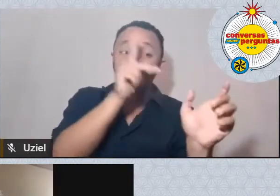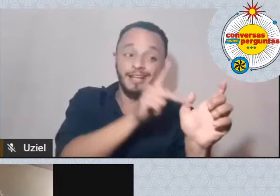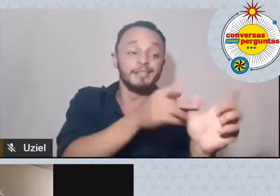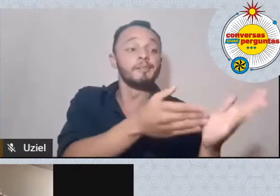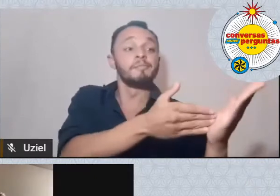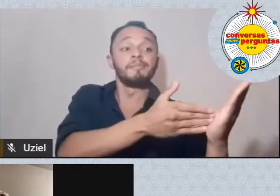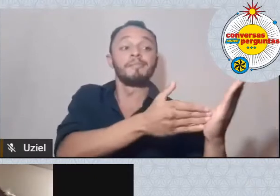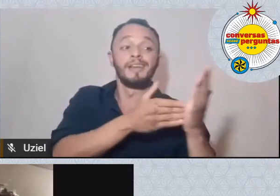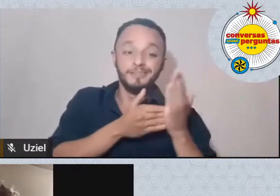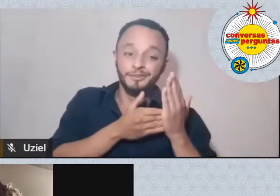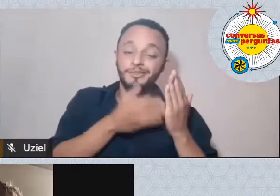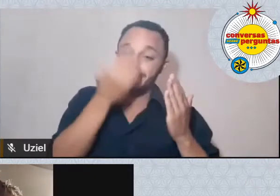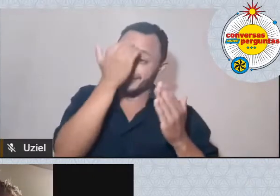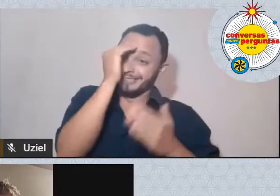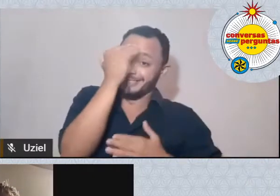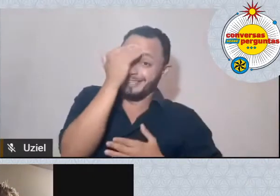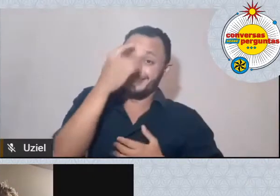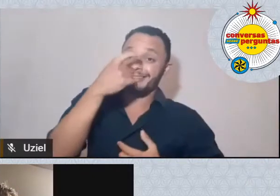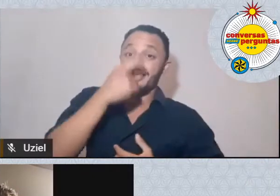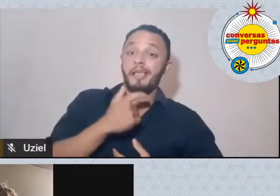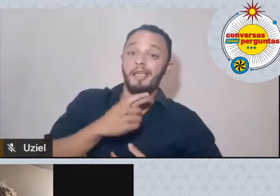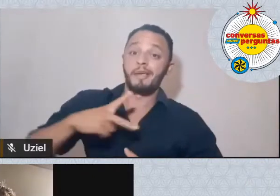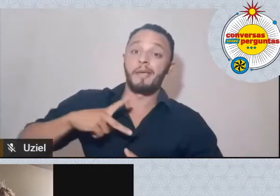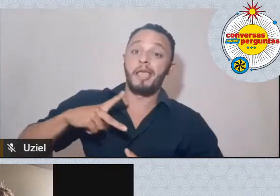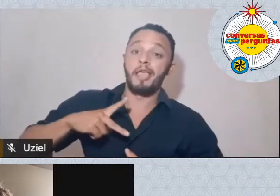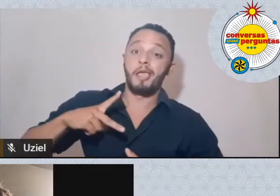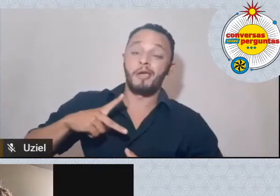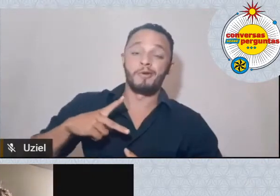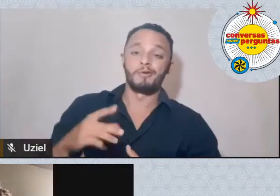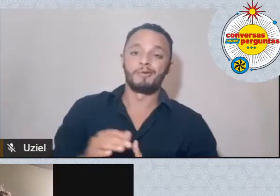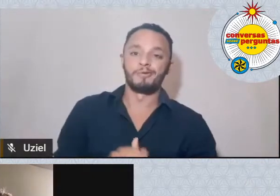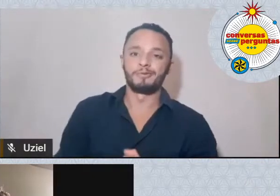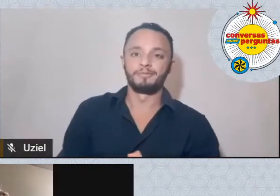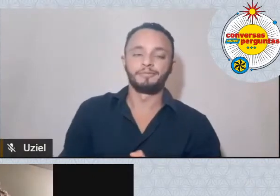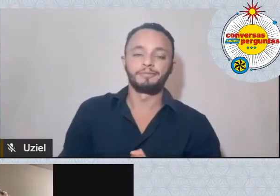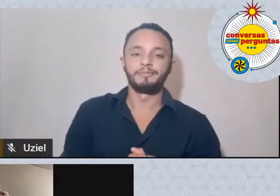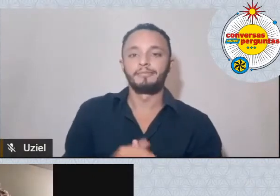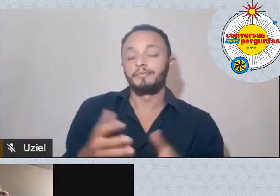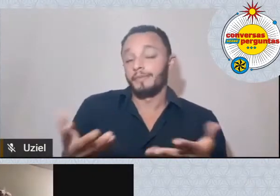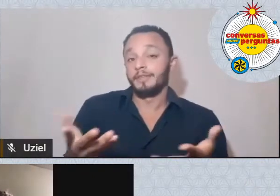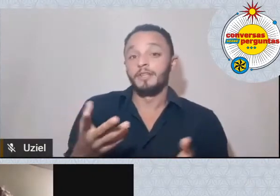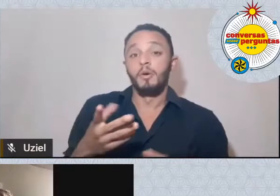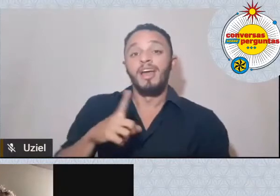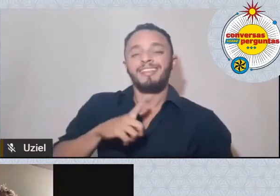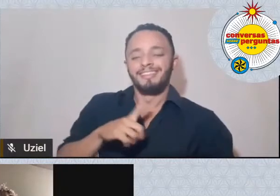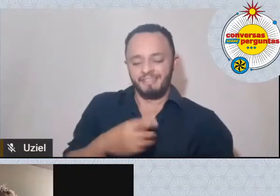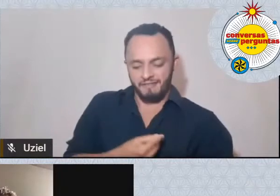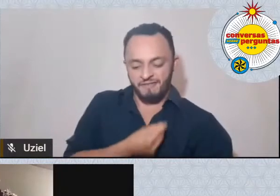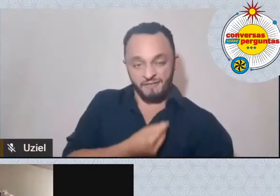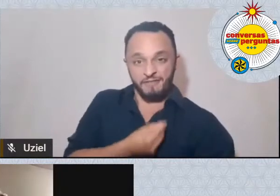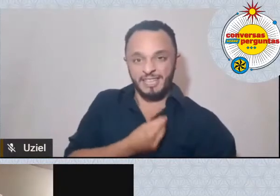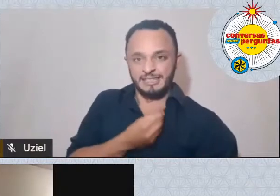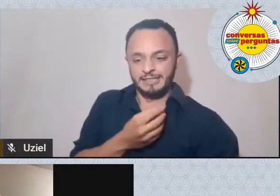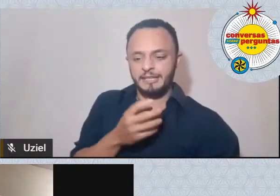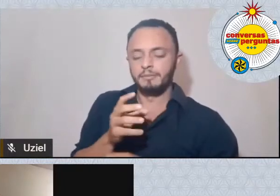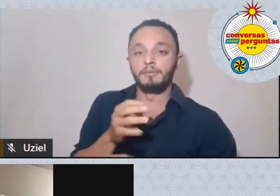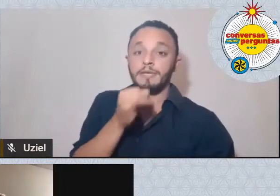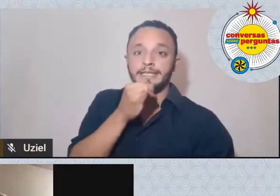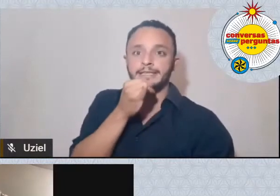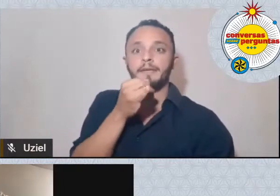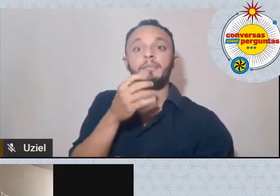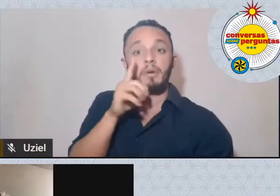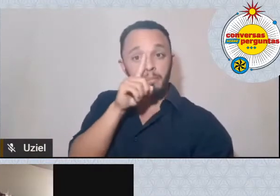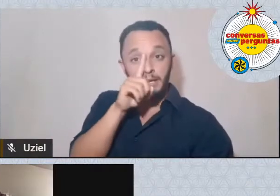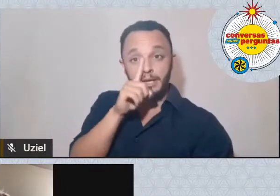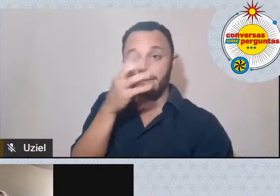dizendo assim: olha, a nossa situação de momento é grave porque houve um acasalamento da ignorância, que é por onde a gente sai